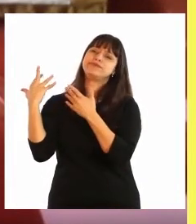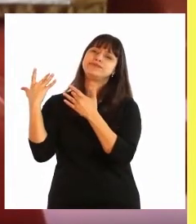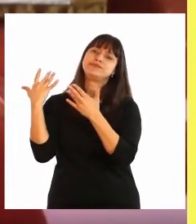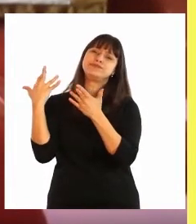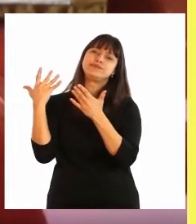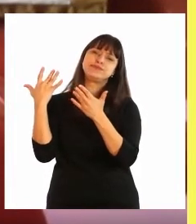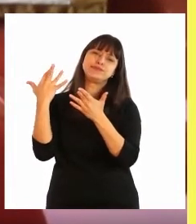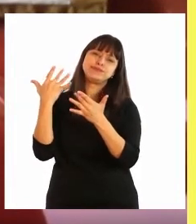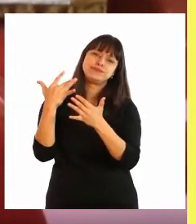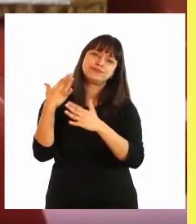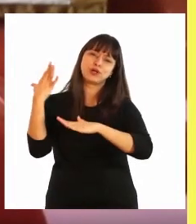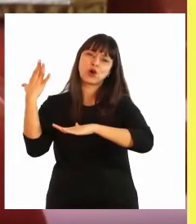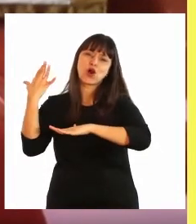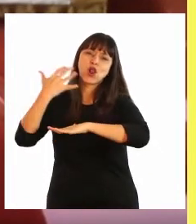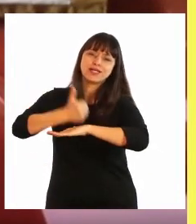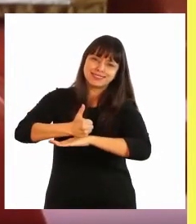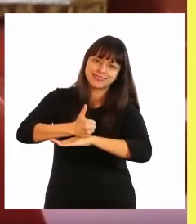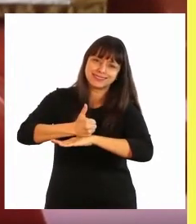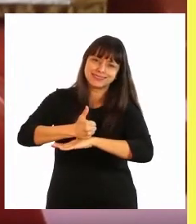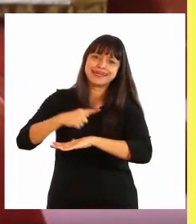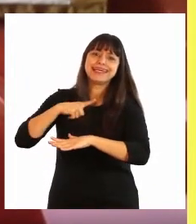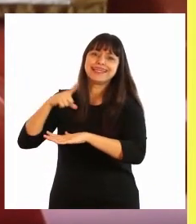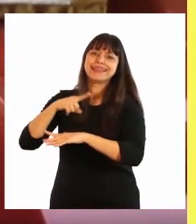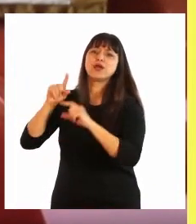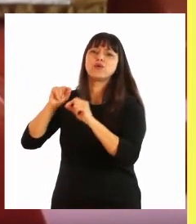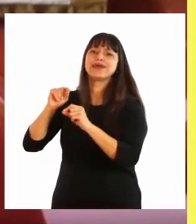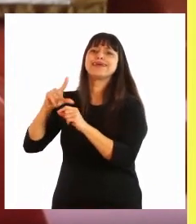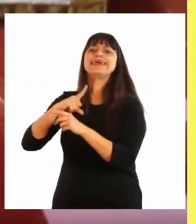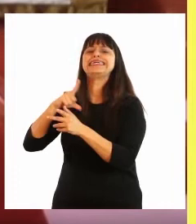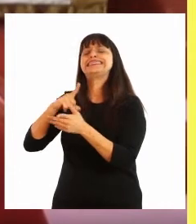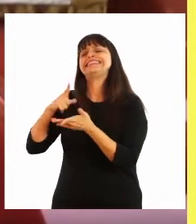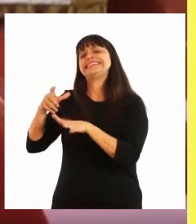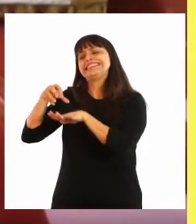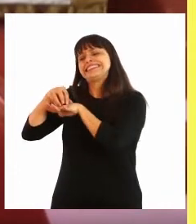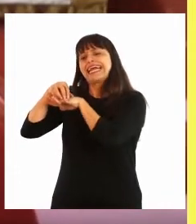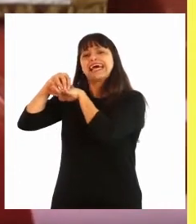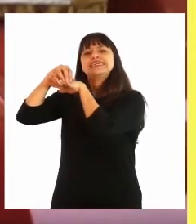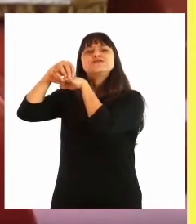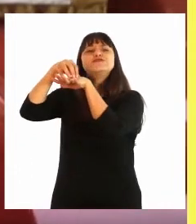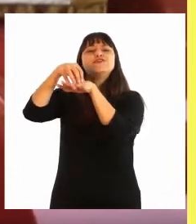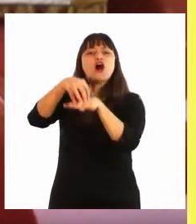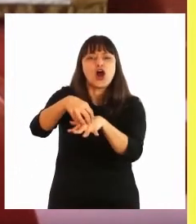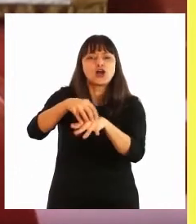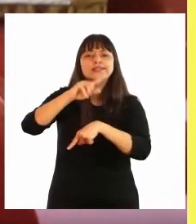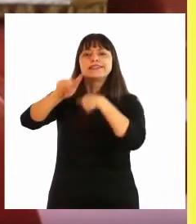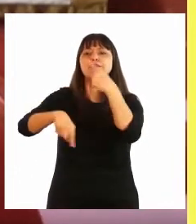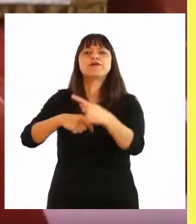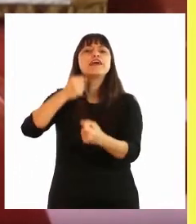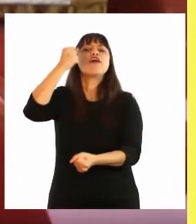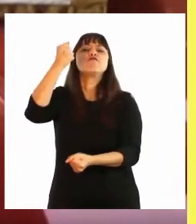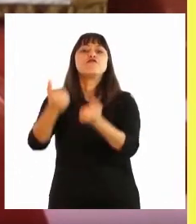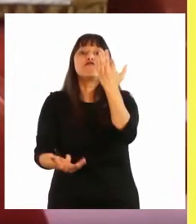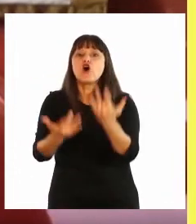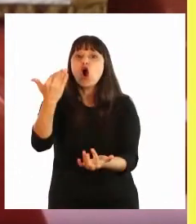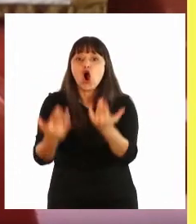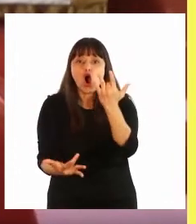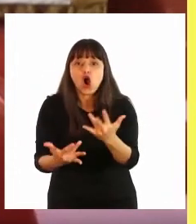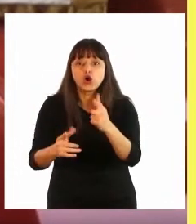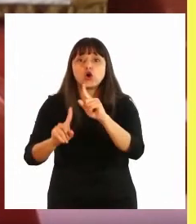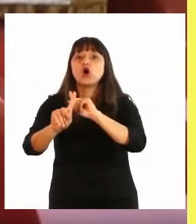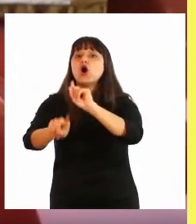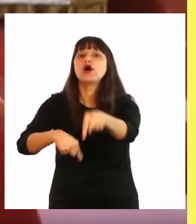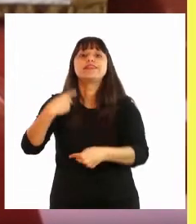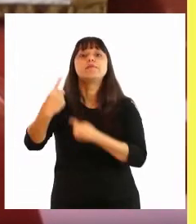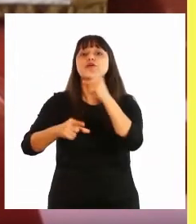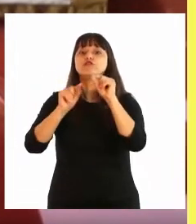o transporte dele, assim como, né, botar fogo nele, ou o próprio a